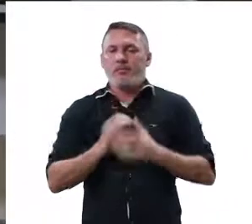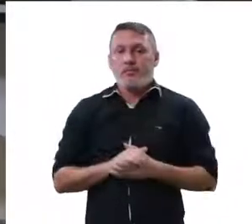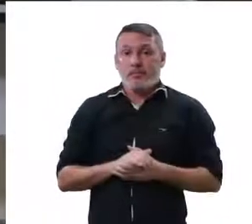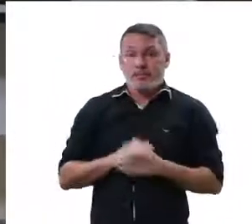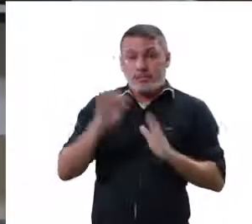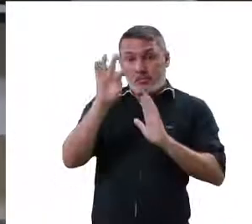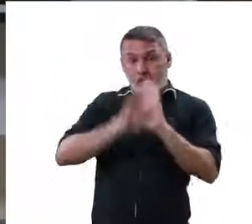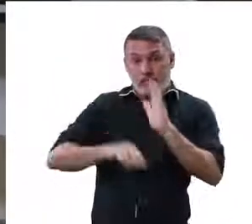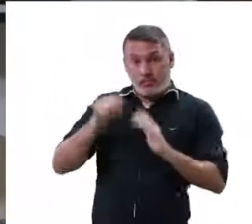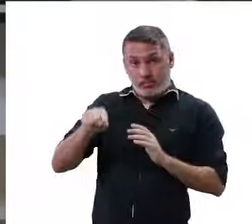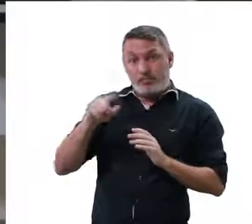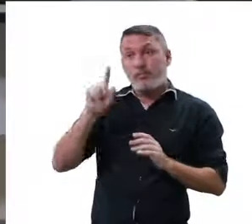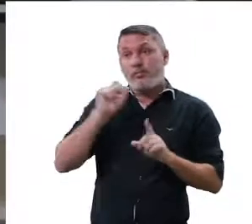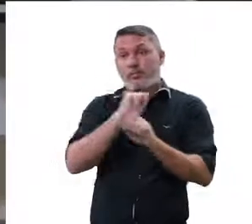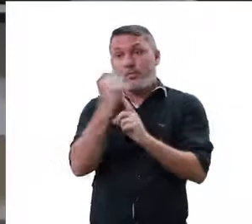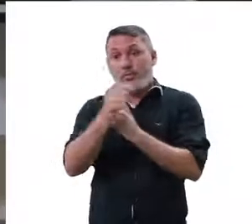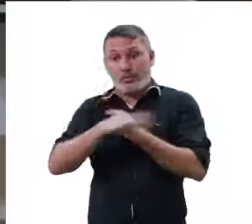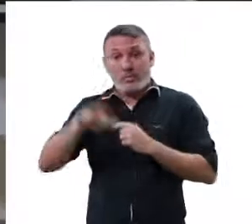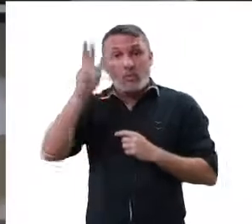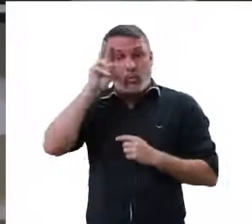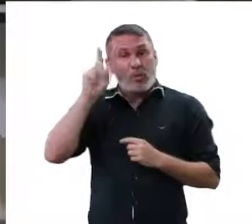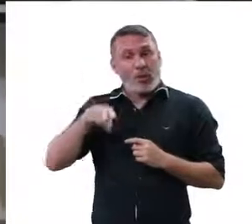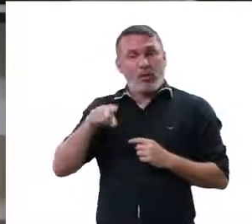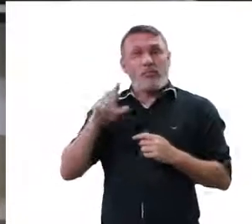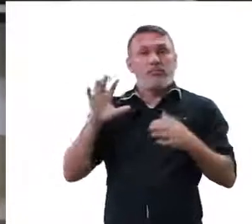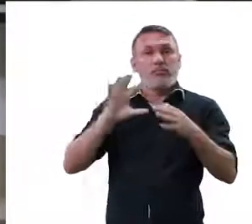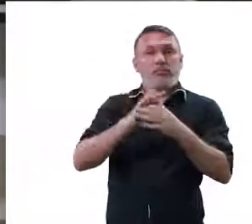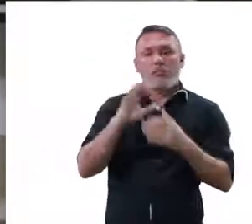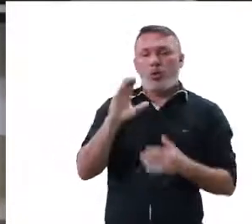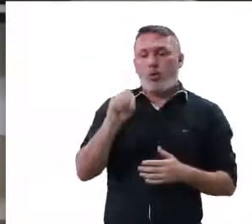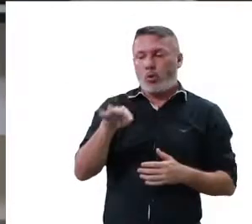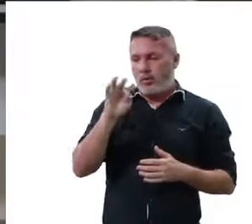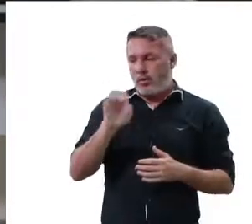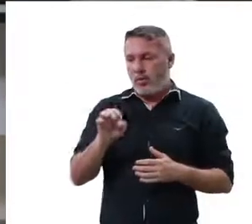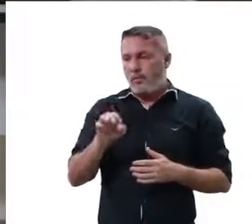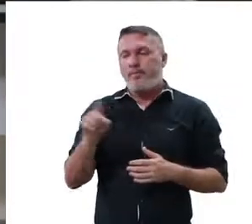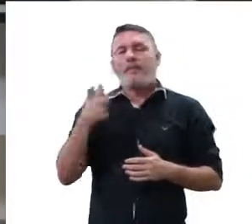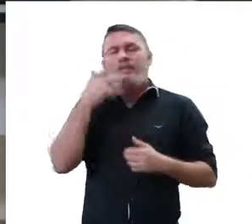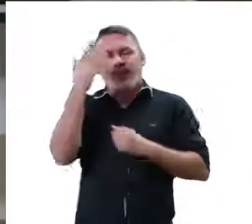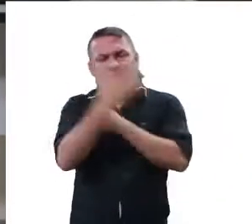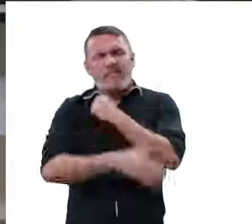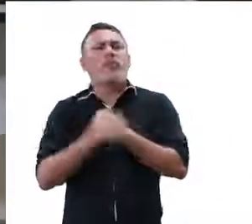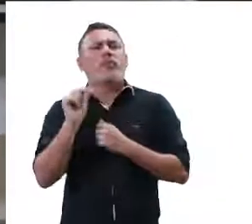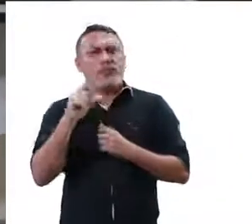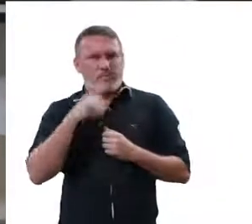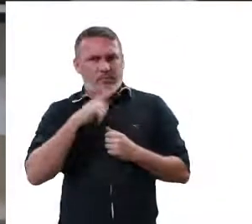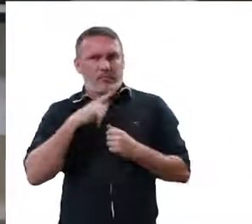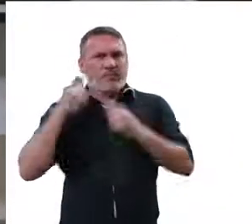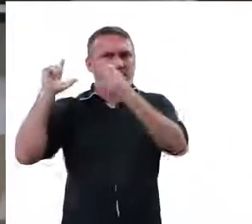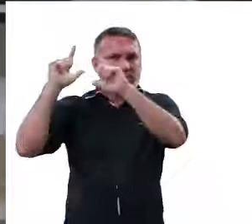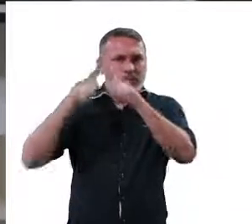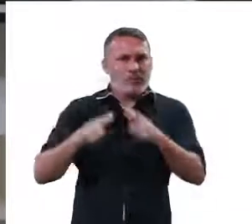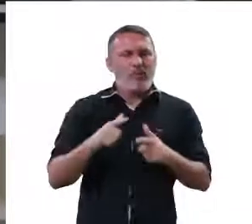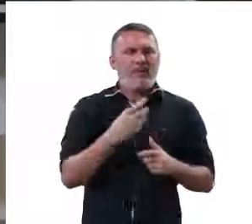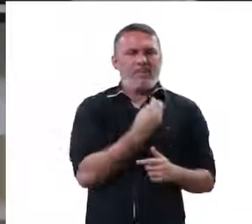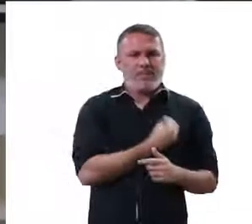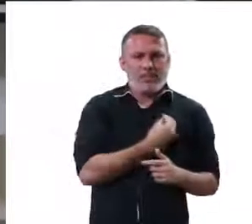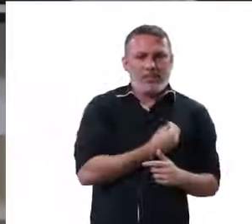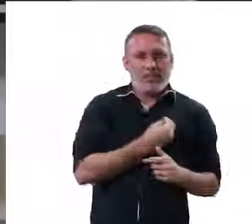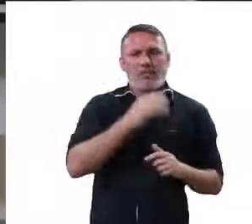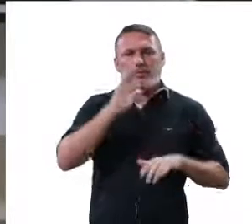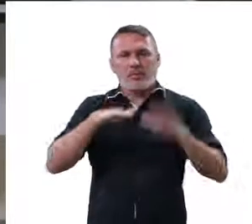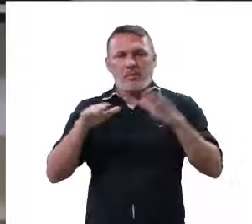né? O texto aproxima sociologicamente da leitura teórica de Comte, né? Que defende a necessidade de formas